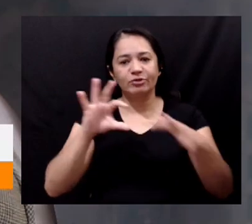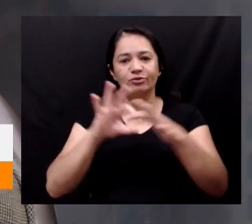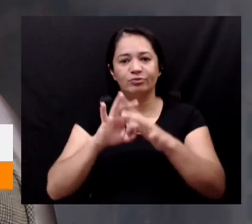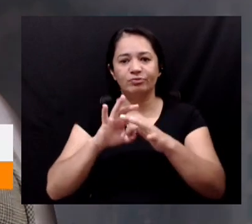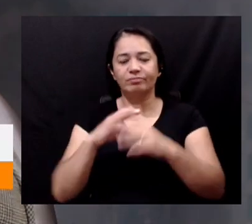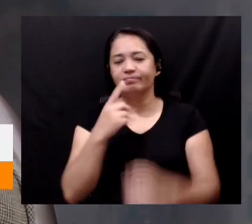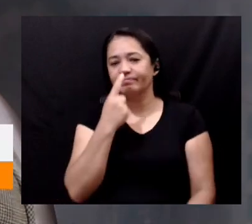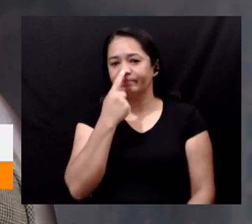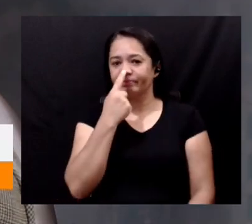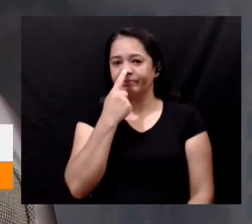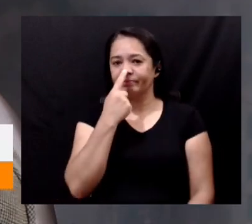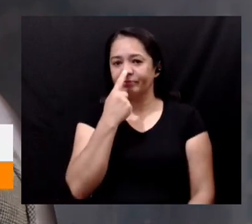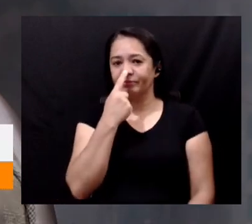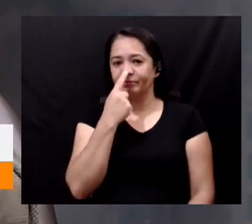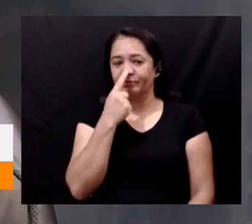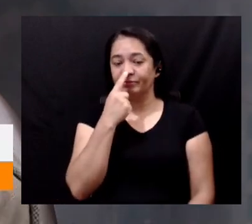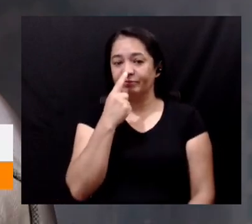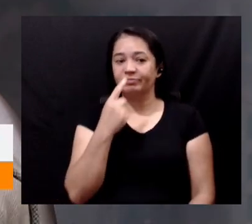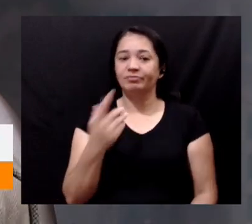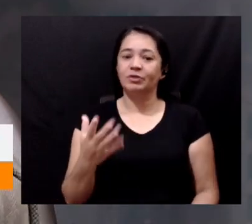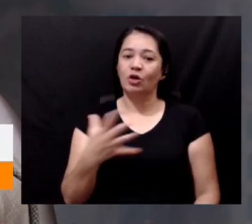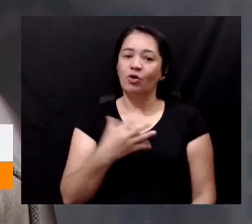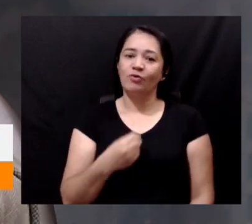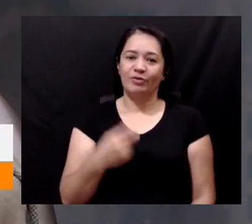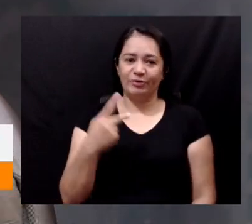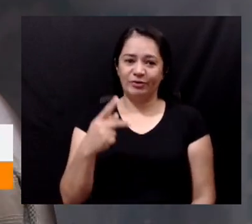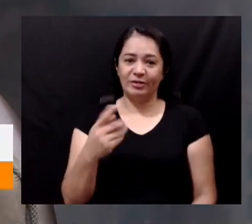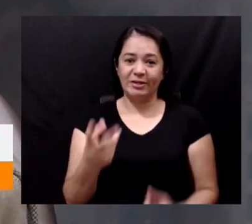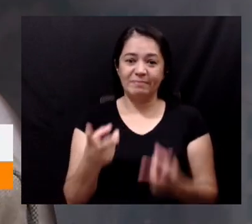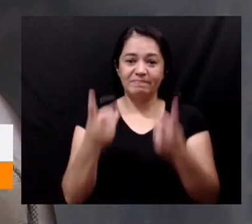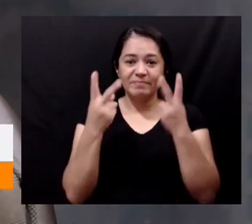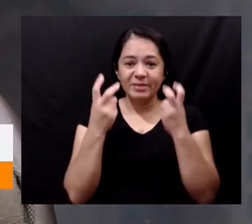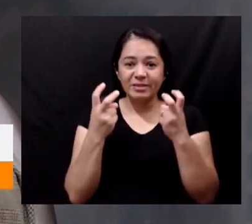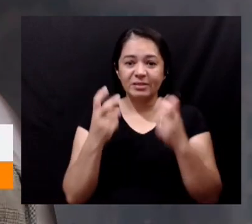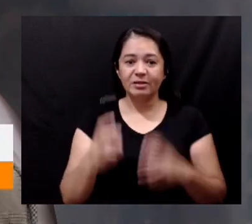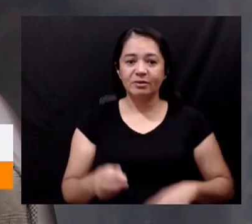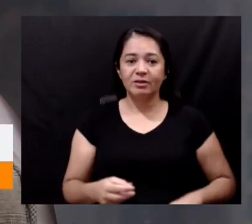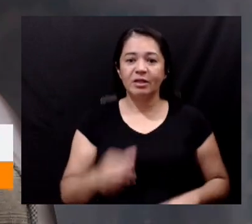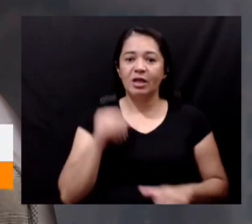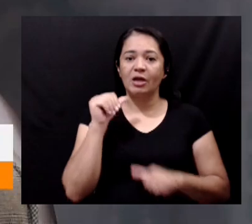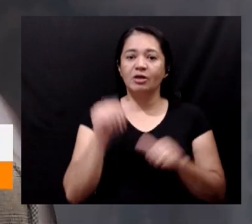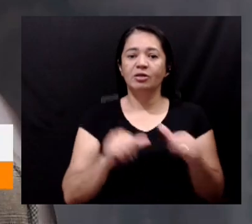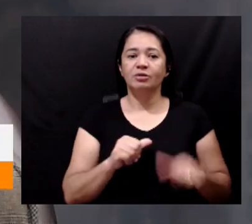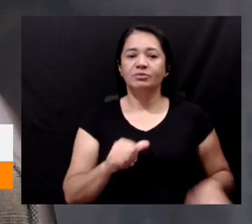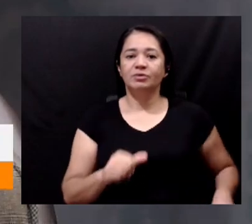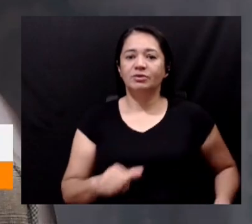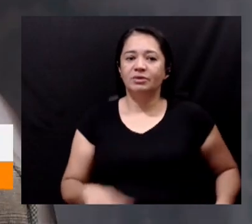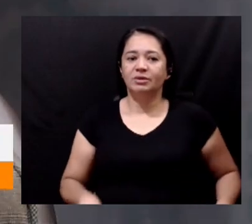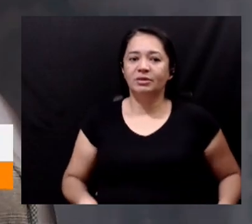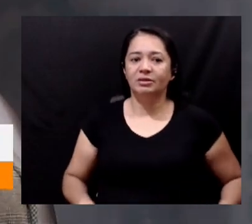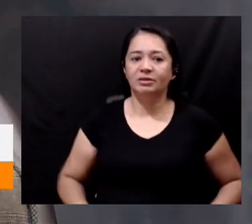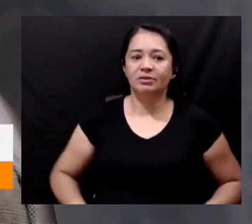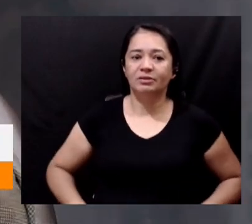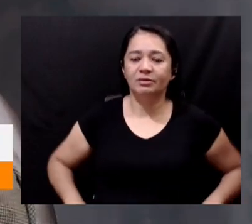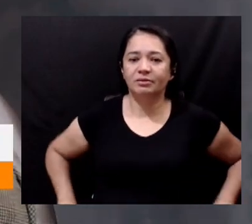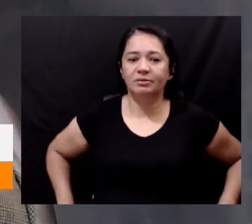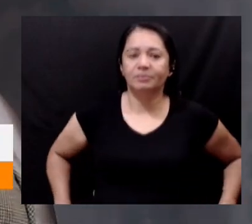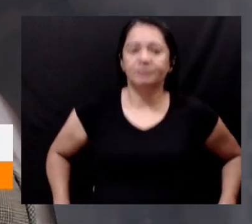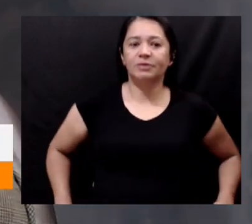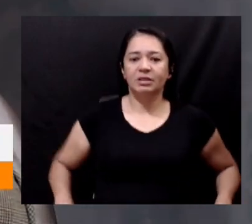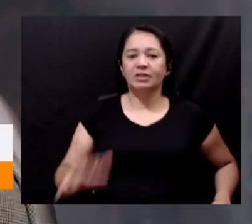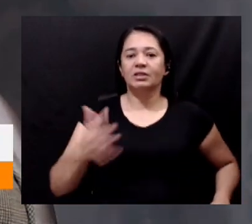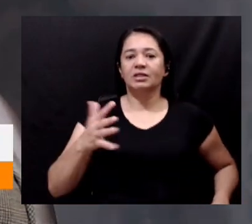essa pessoa para poder perceber mudanças e nuances que às vezes são sinais